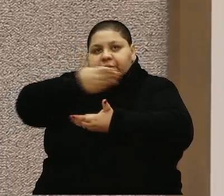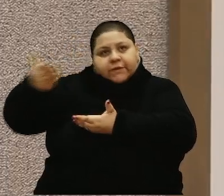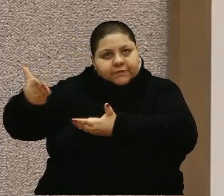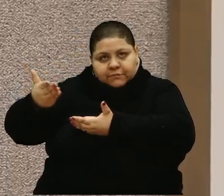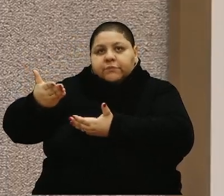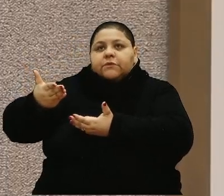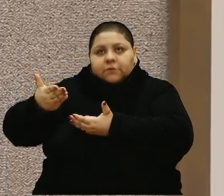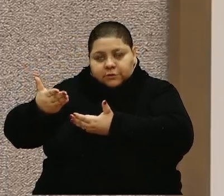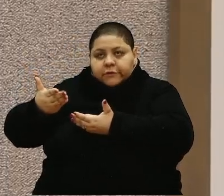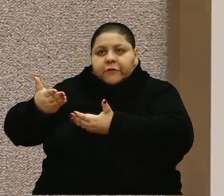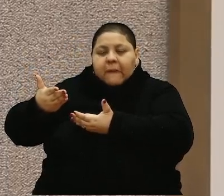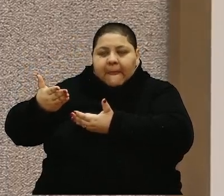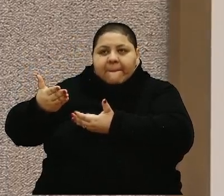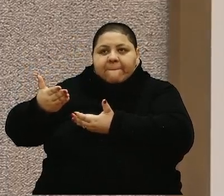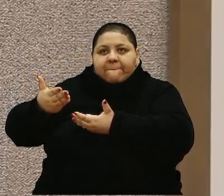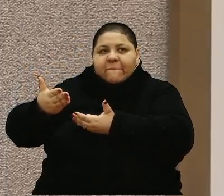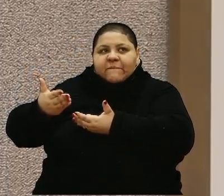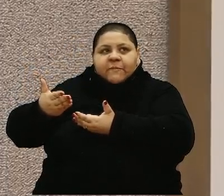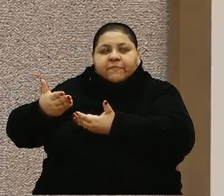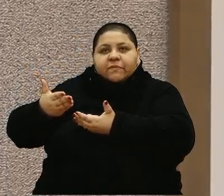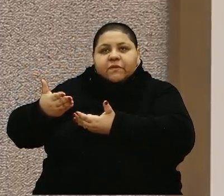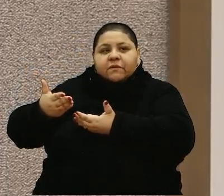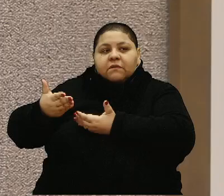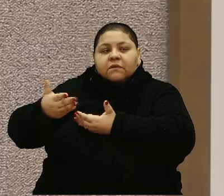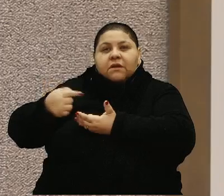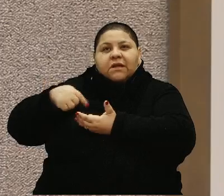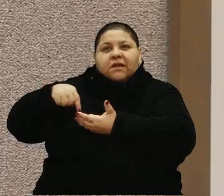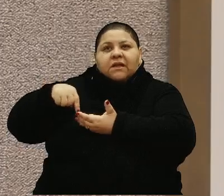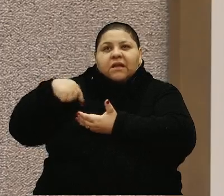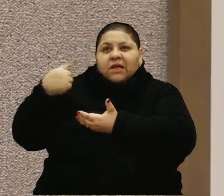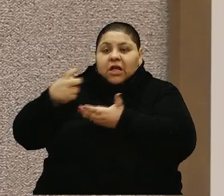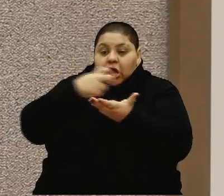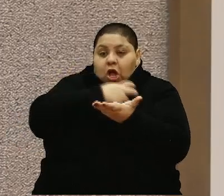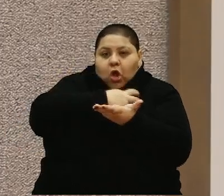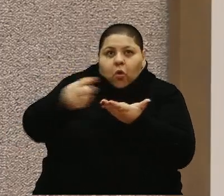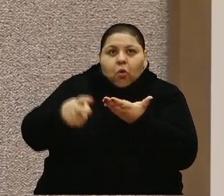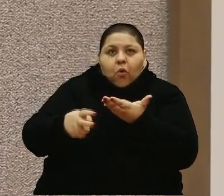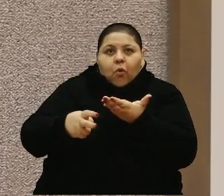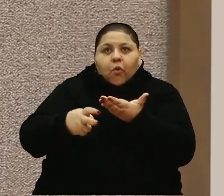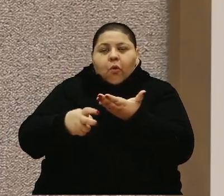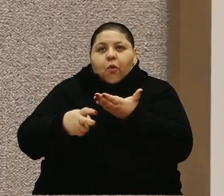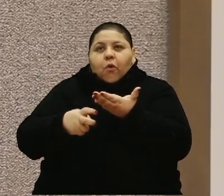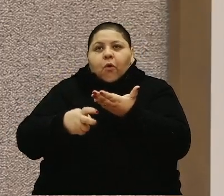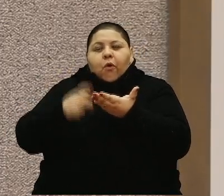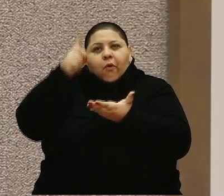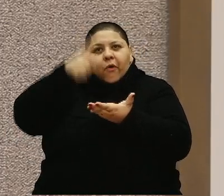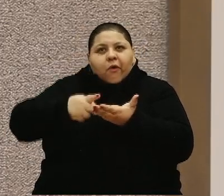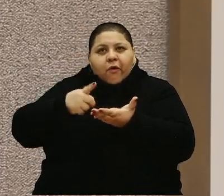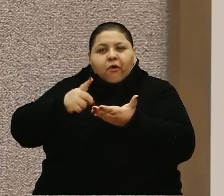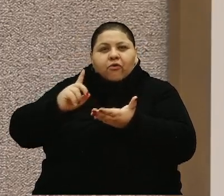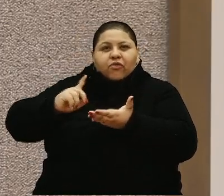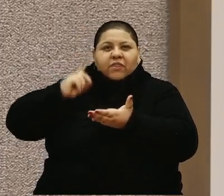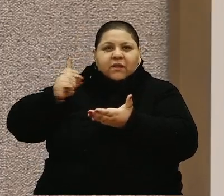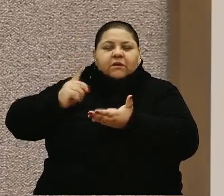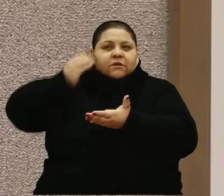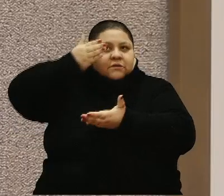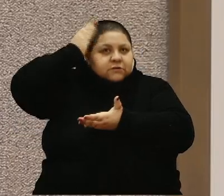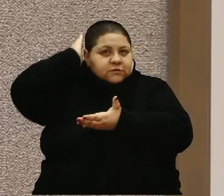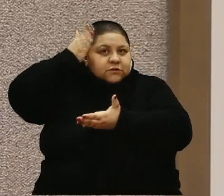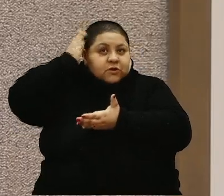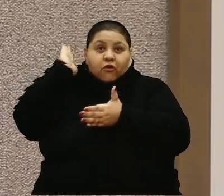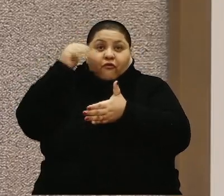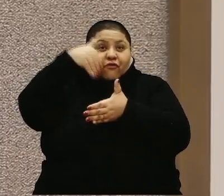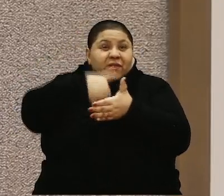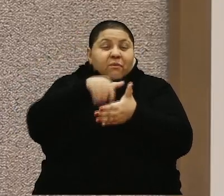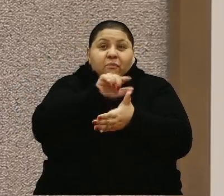politicamente, tá? E quando lá cassamos o mandato do então prefeito Daniel Guerra, votamos